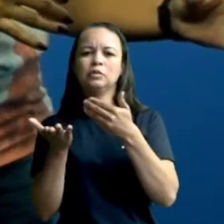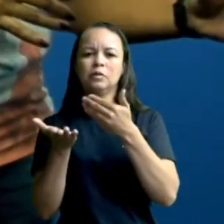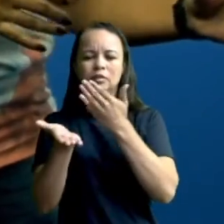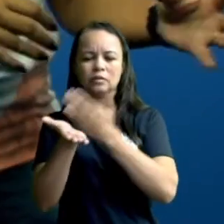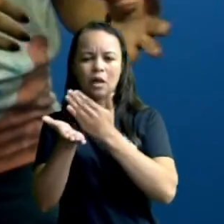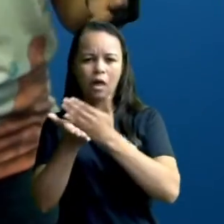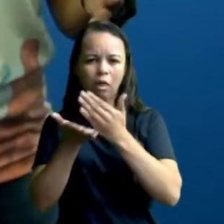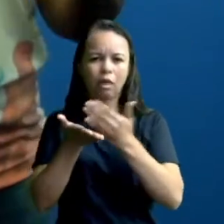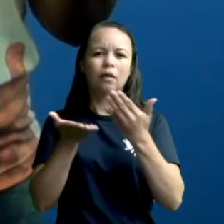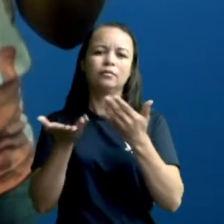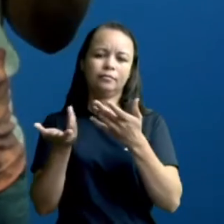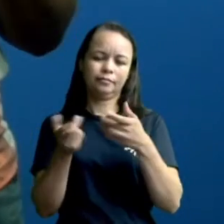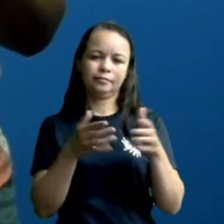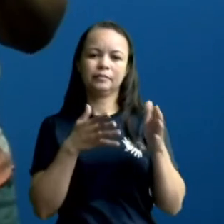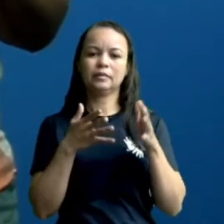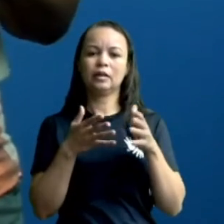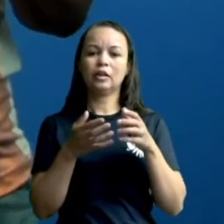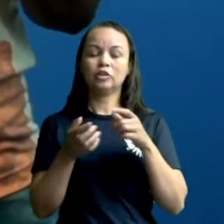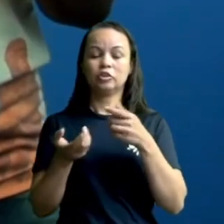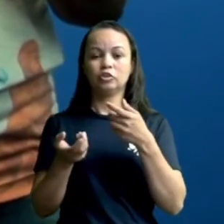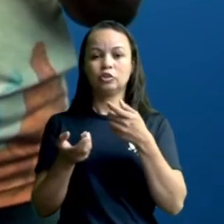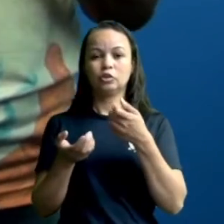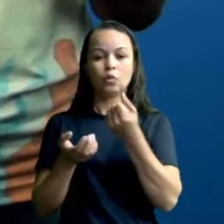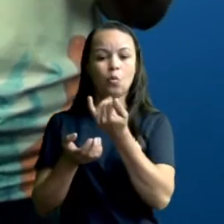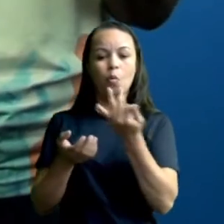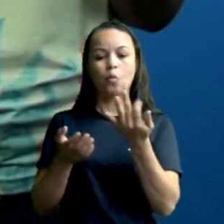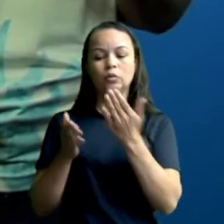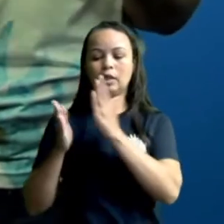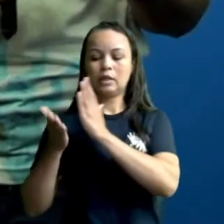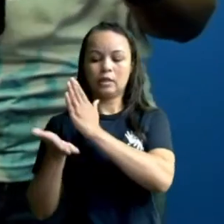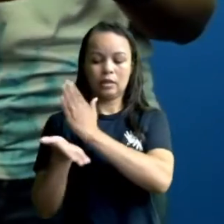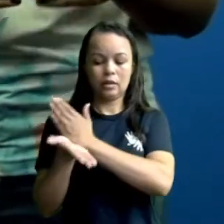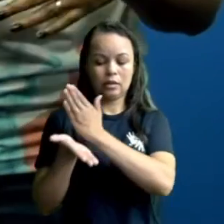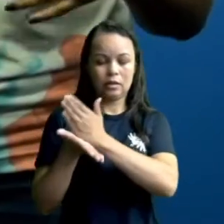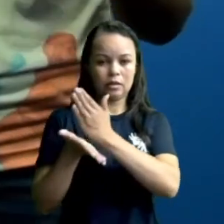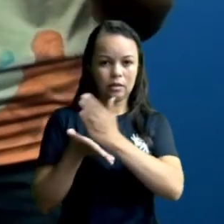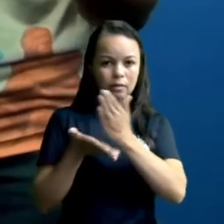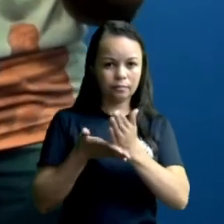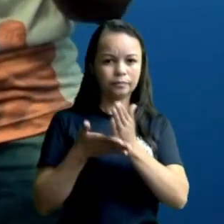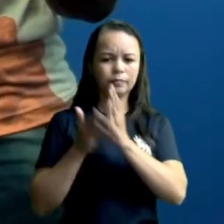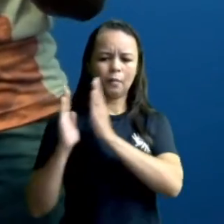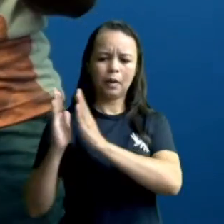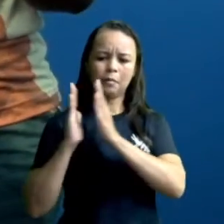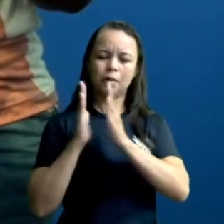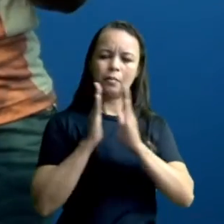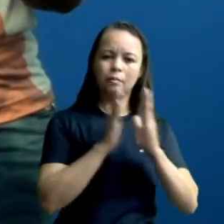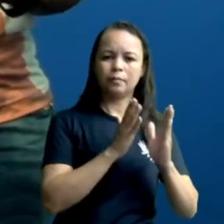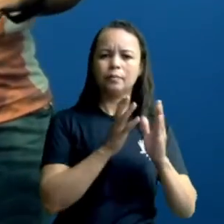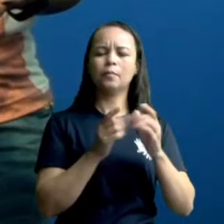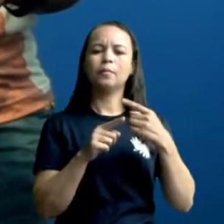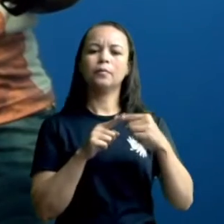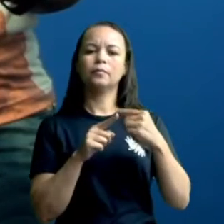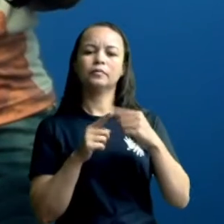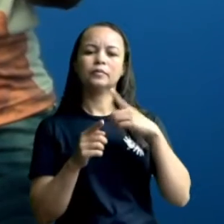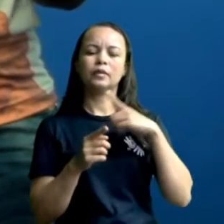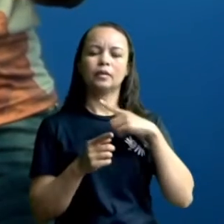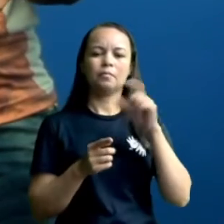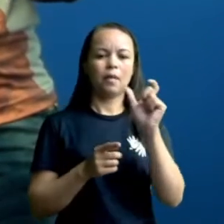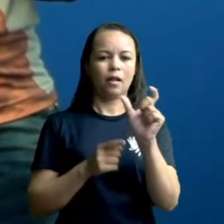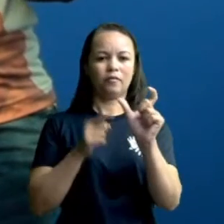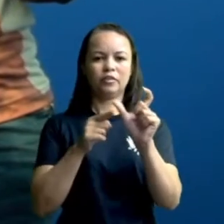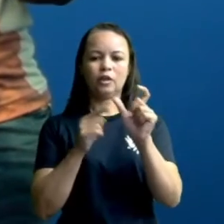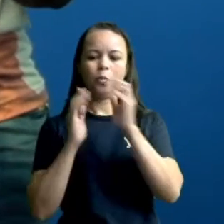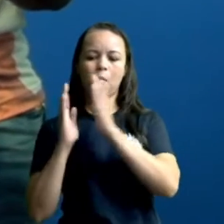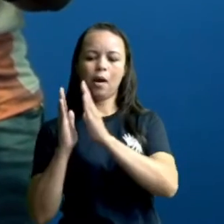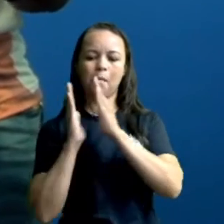a antepenúltima. Então, a gente conta de trás para frente. Porque tem palavras que tem 4 sílabas, e aí